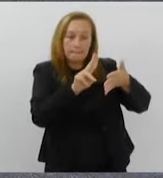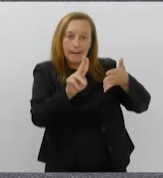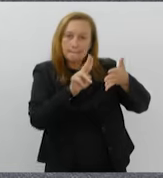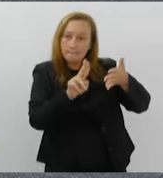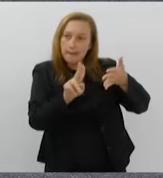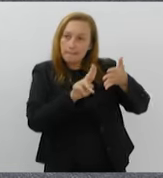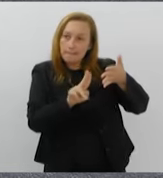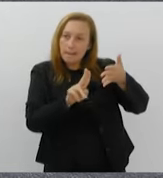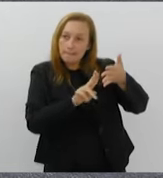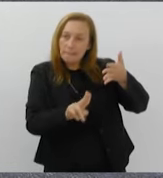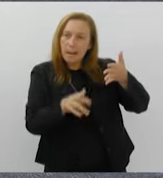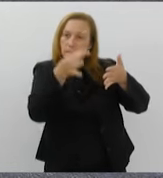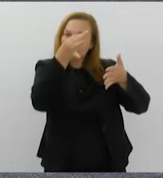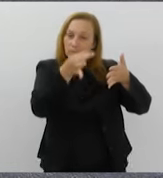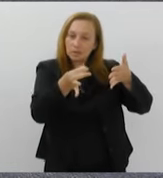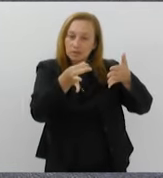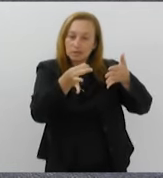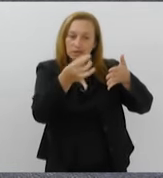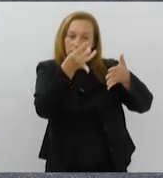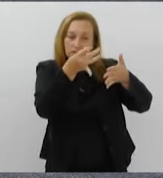fonte,